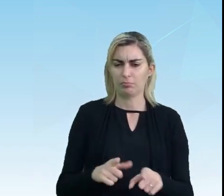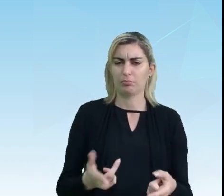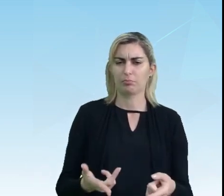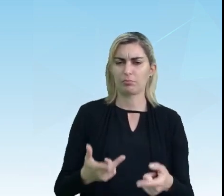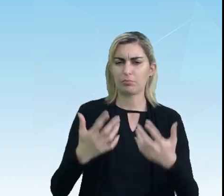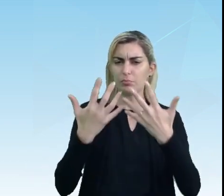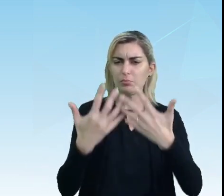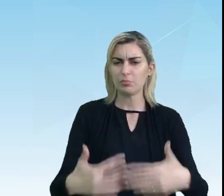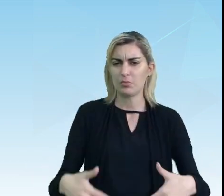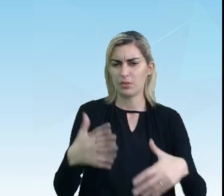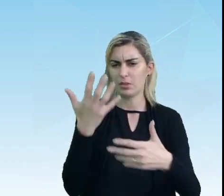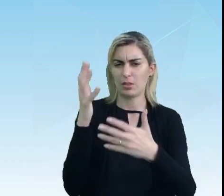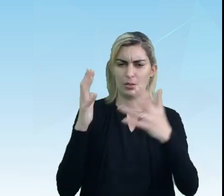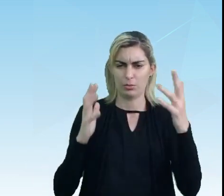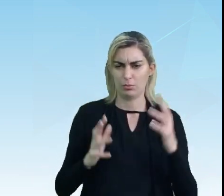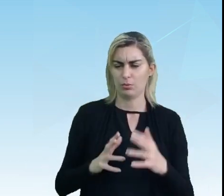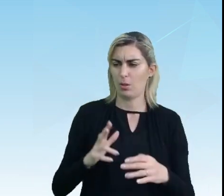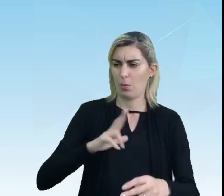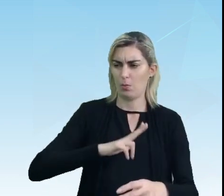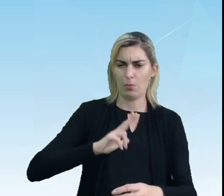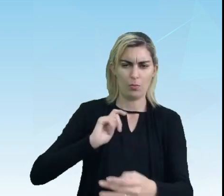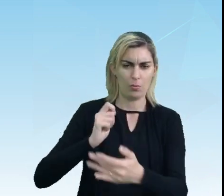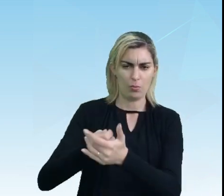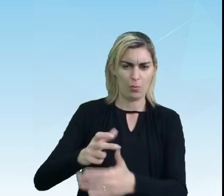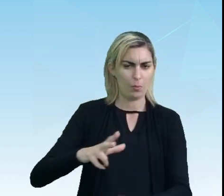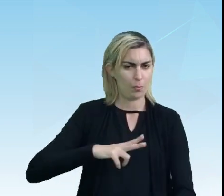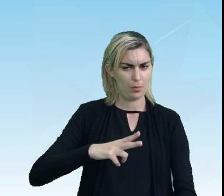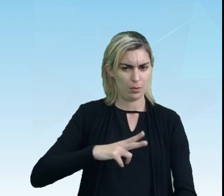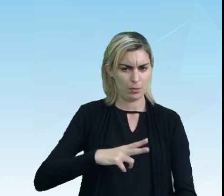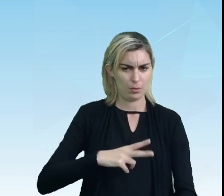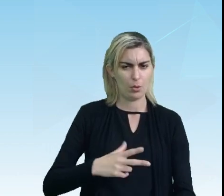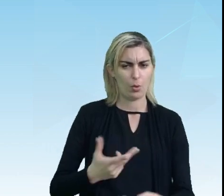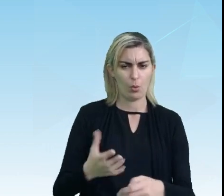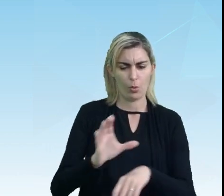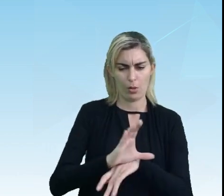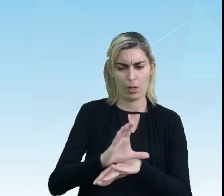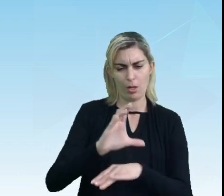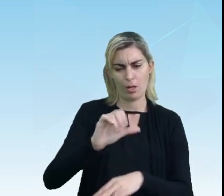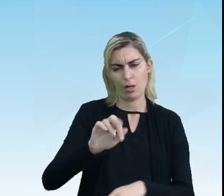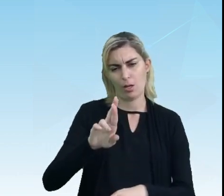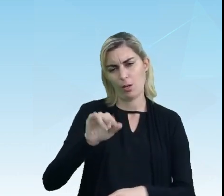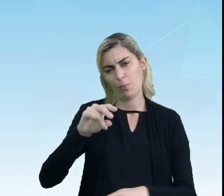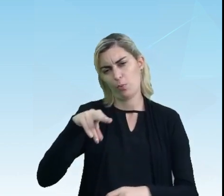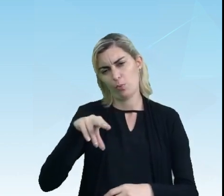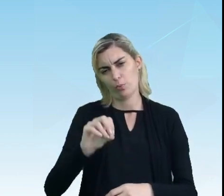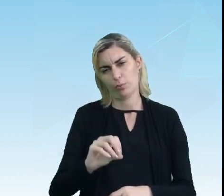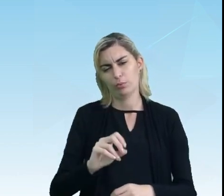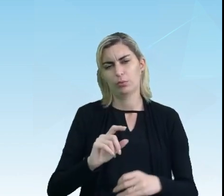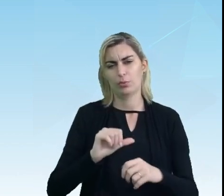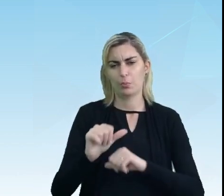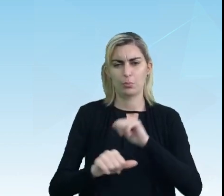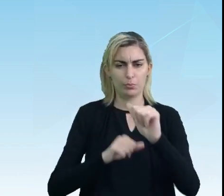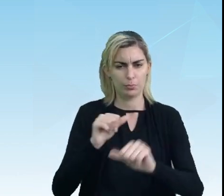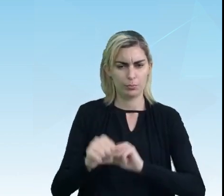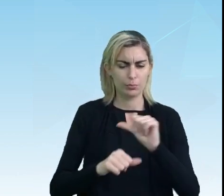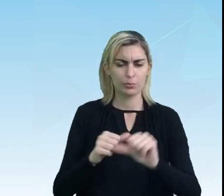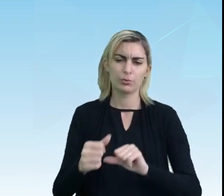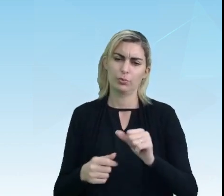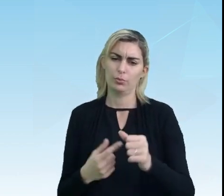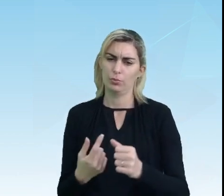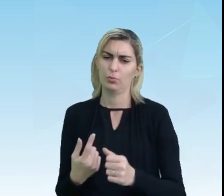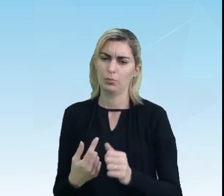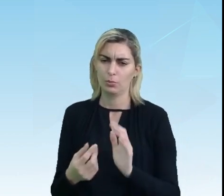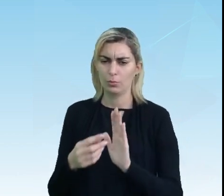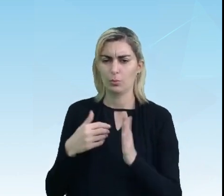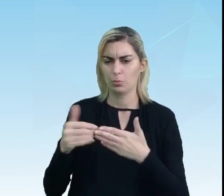recursos naturais para o uso lucrativo, que é o mercado do carbono. E ainda alteração de